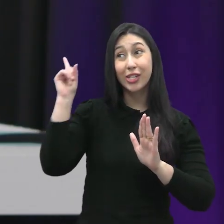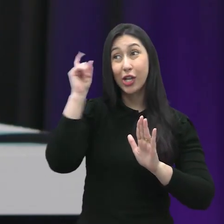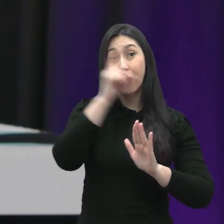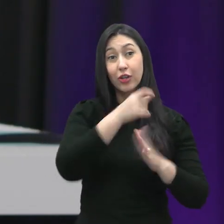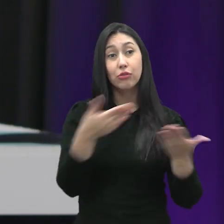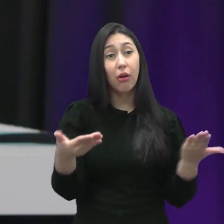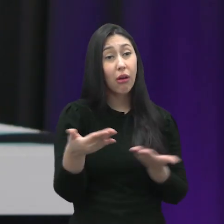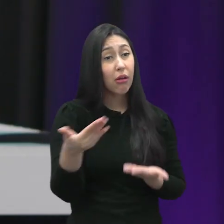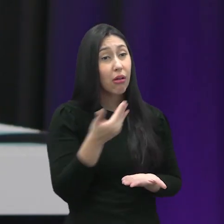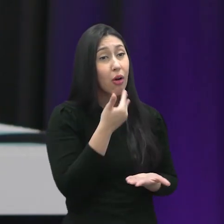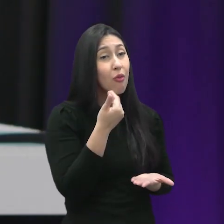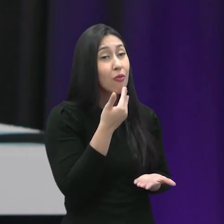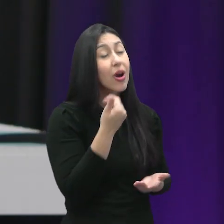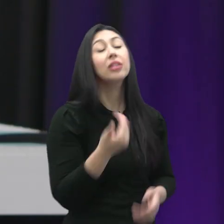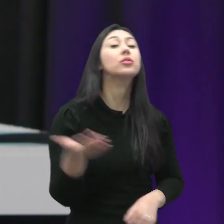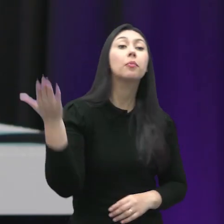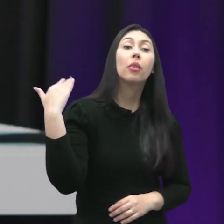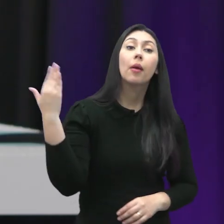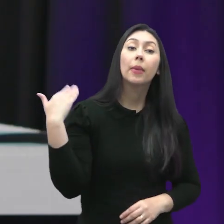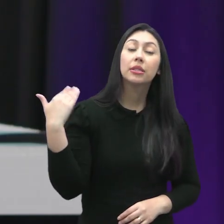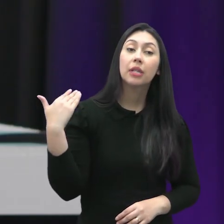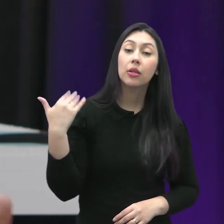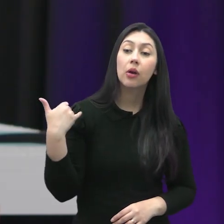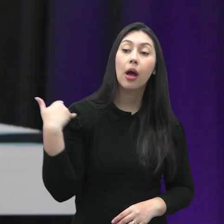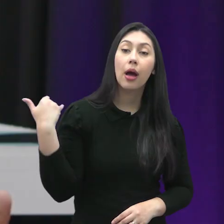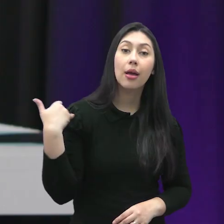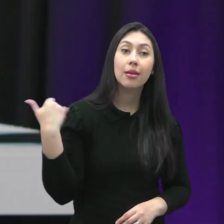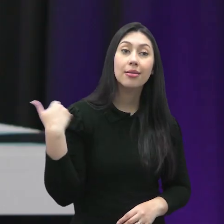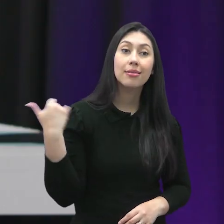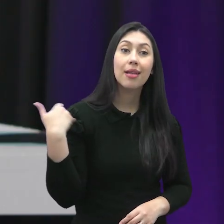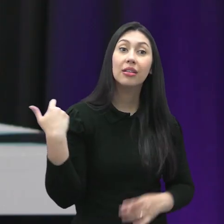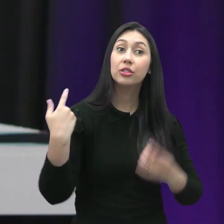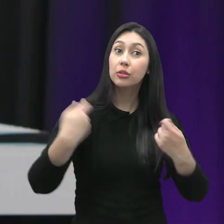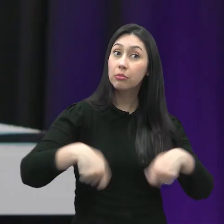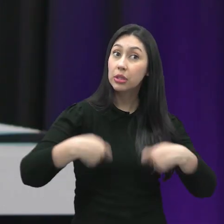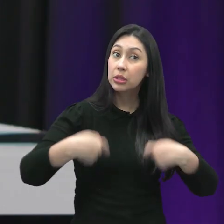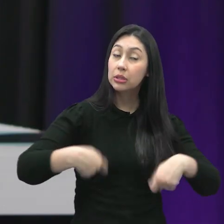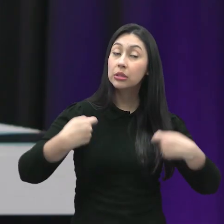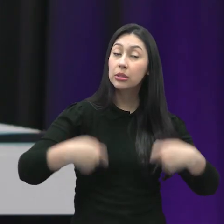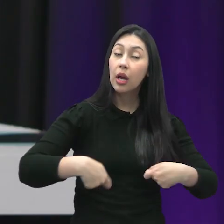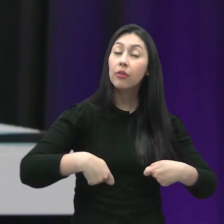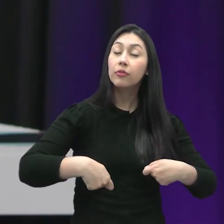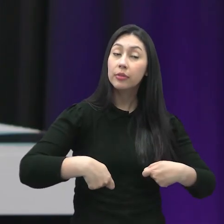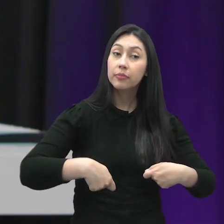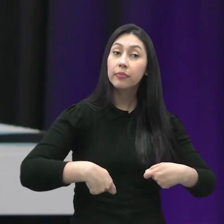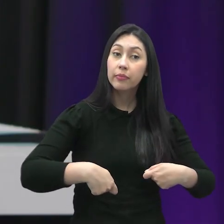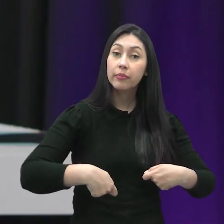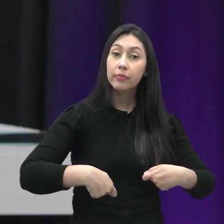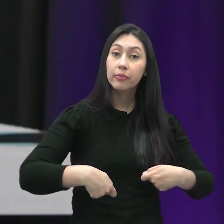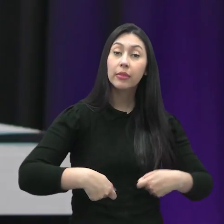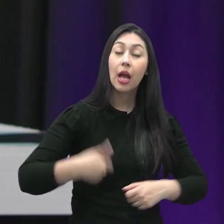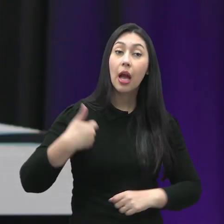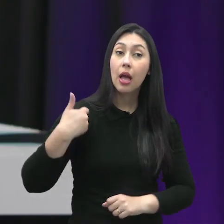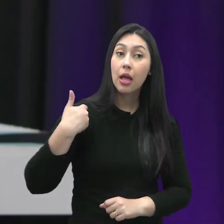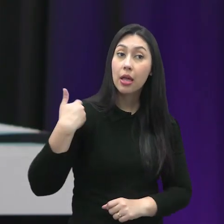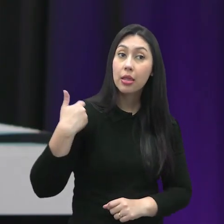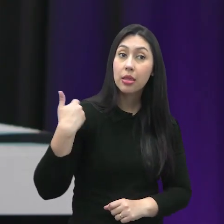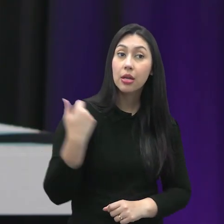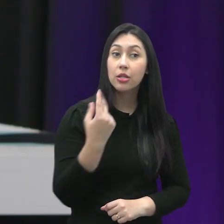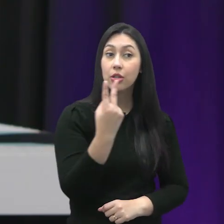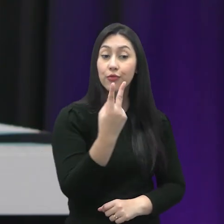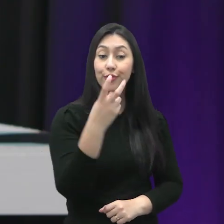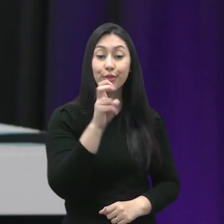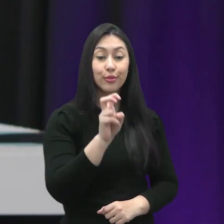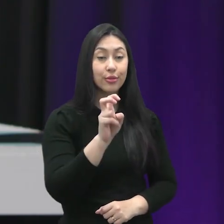acesso a esses procedimentos. Antes, a idade limite, a idade máxima, vamos colocar assim, a partir dela, na verdade, idade mínima, não idade máxima, era